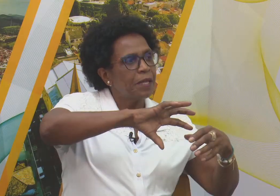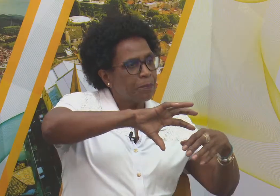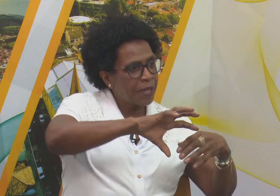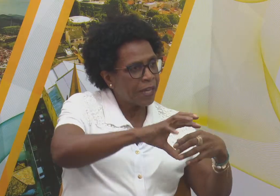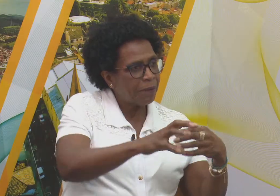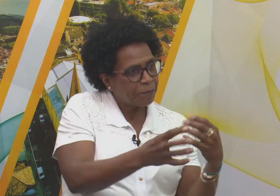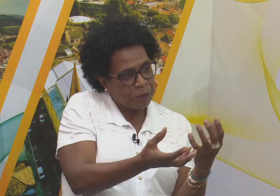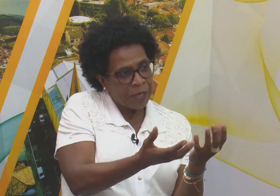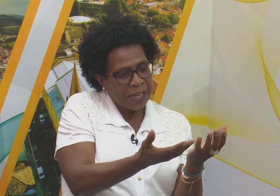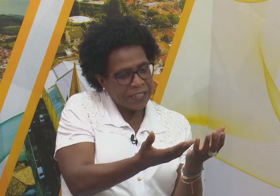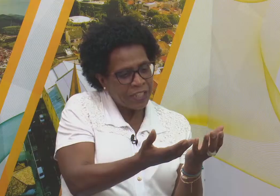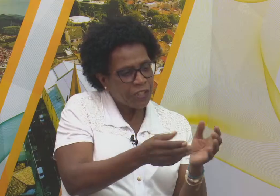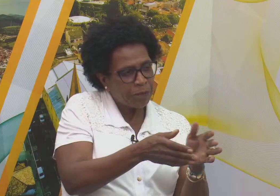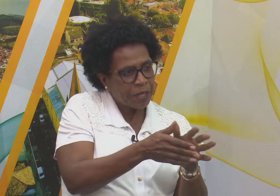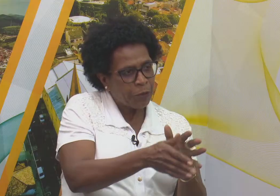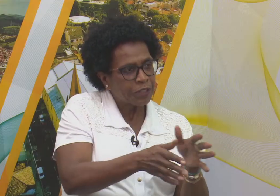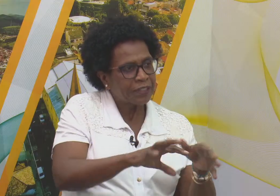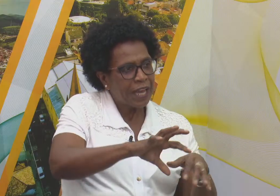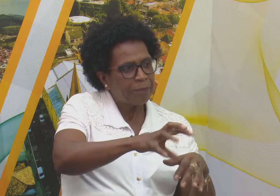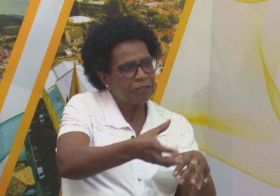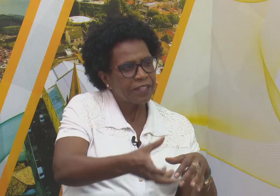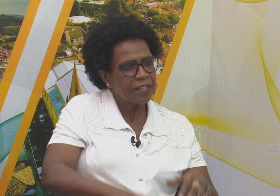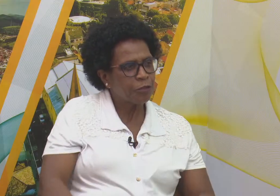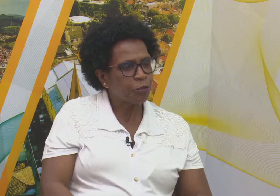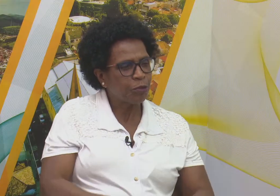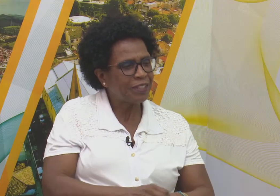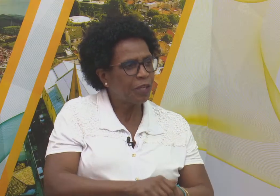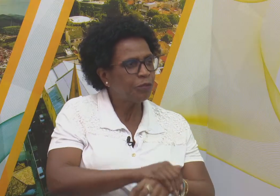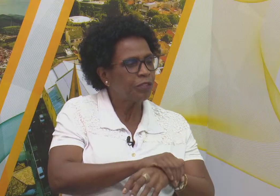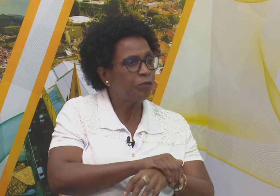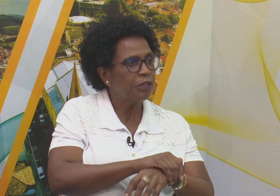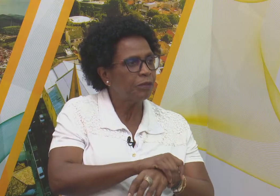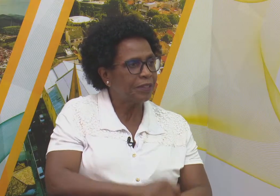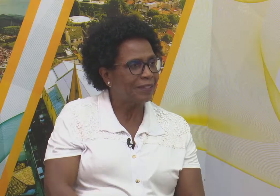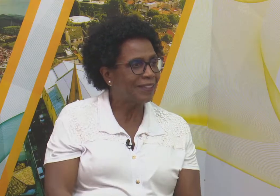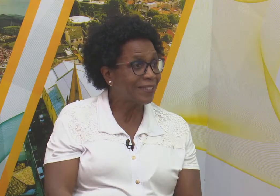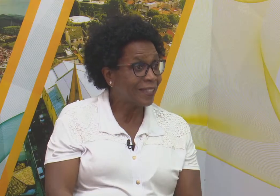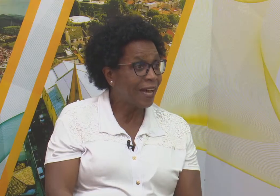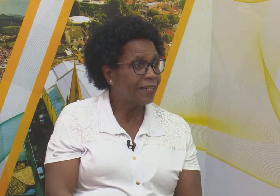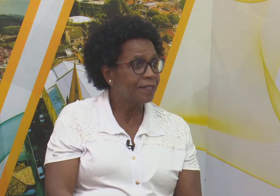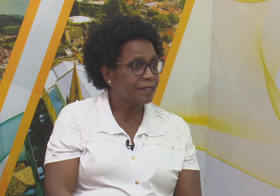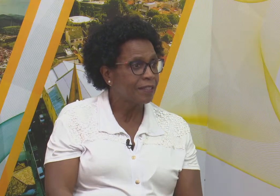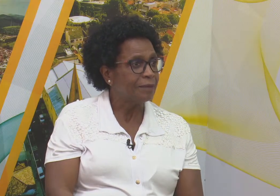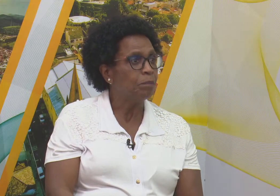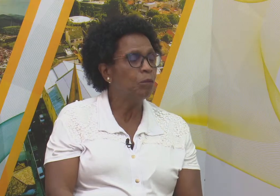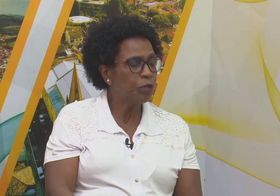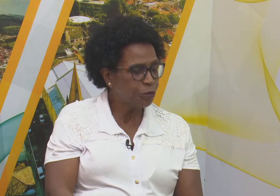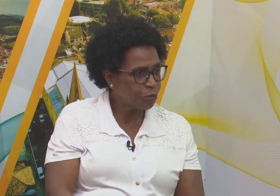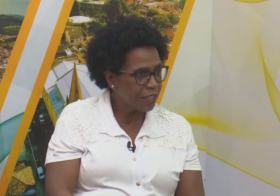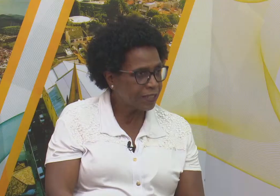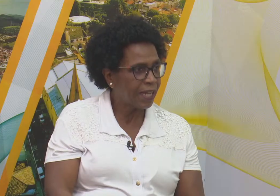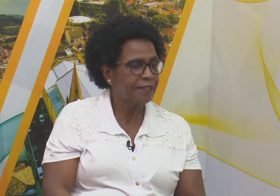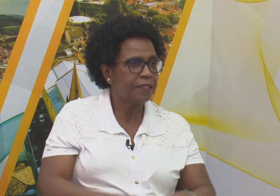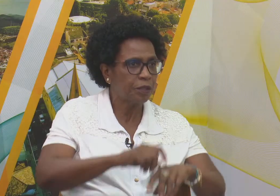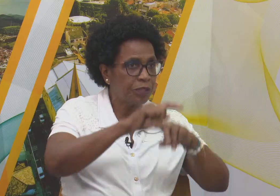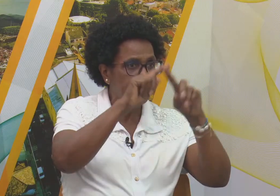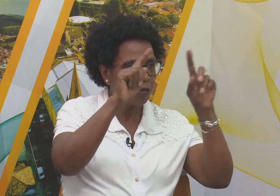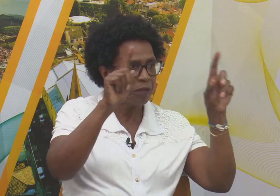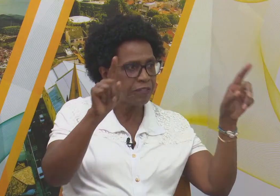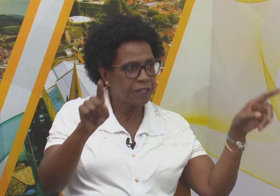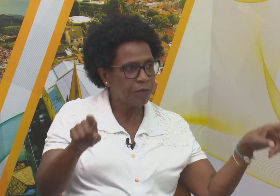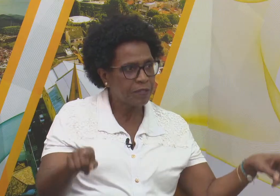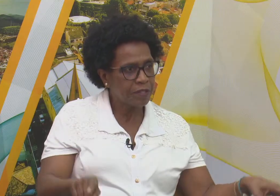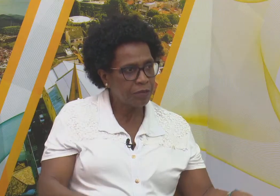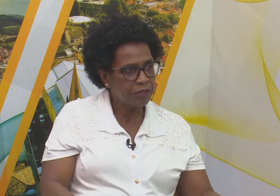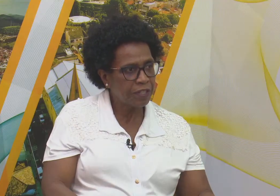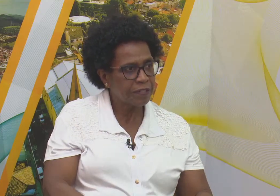para pegar uma laranja, para cortar, para fazer suco. Então, são detalhes, muitos detalhes. Então, tem que ter